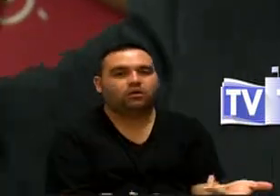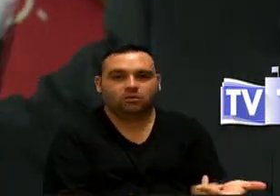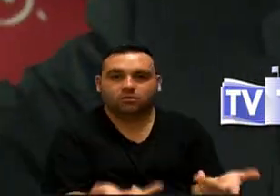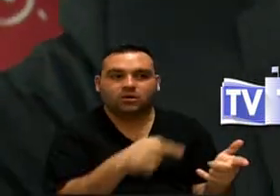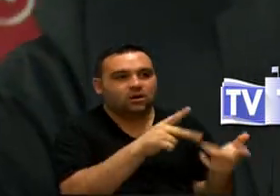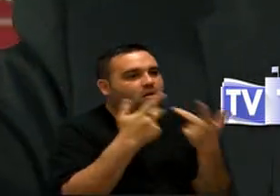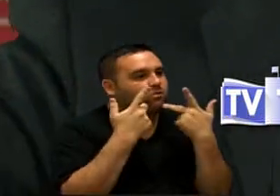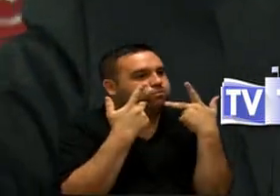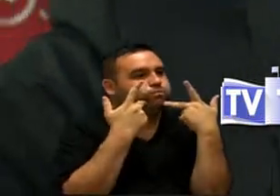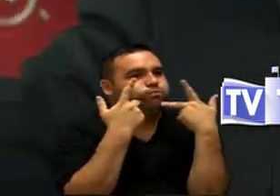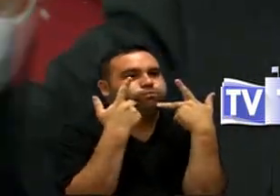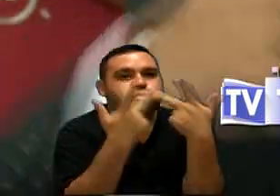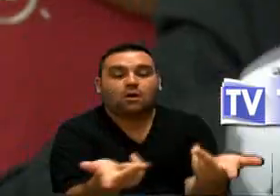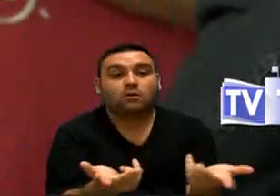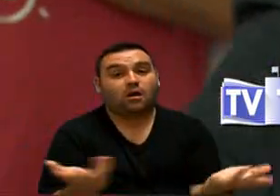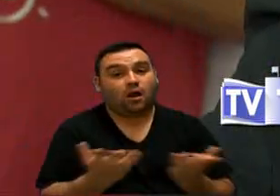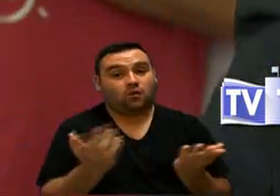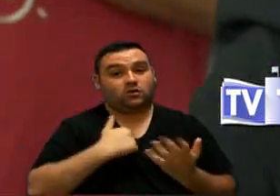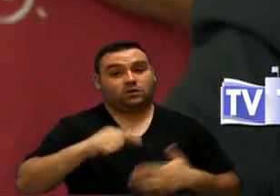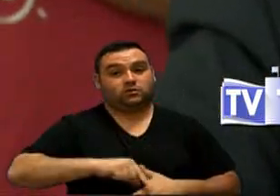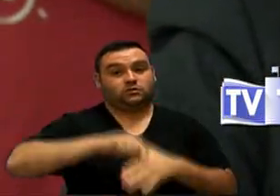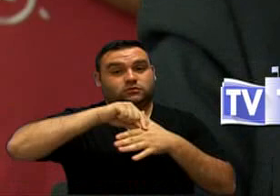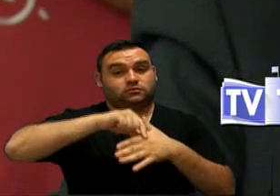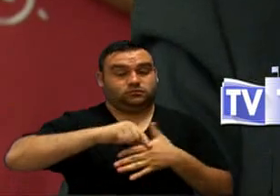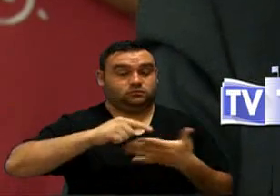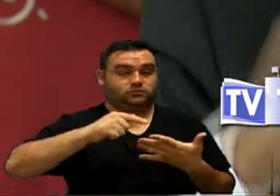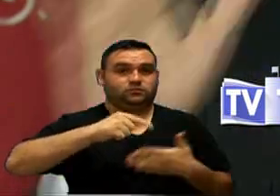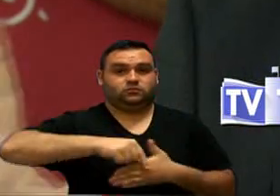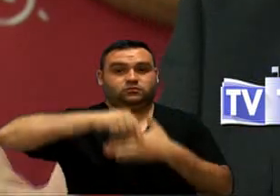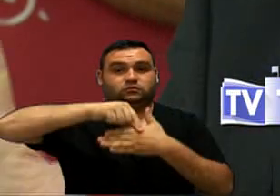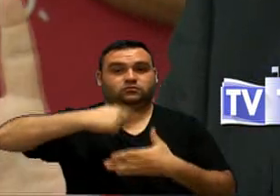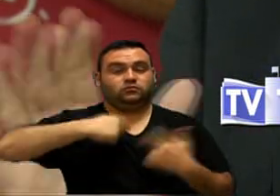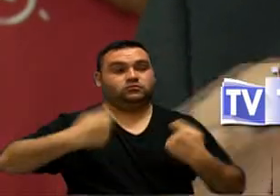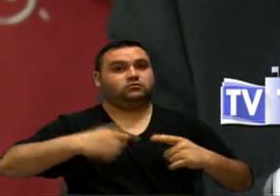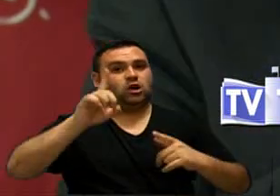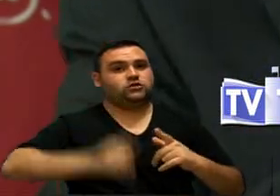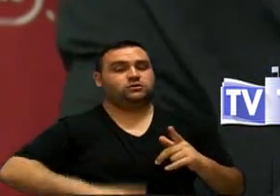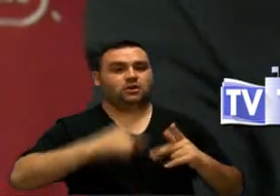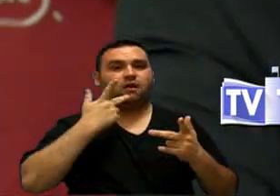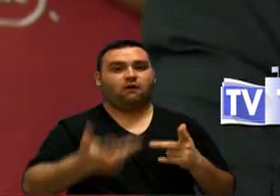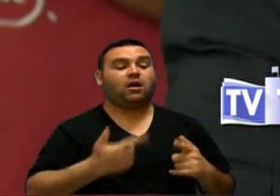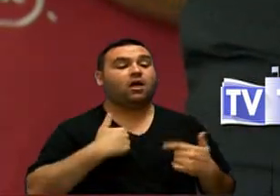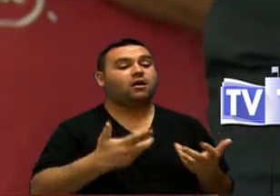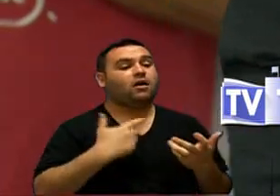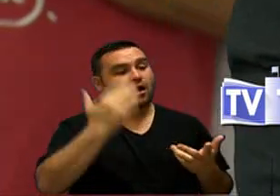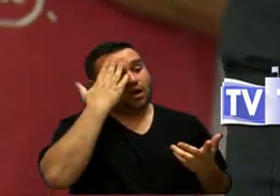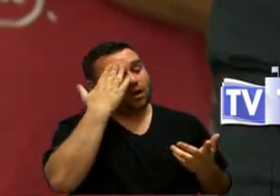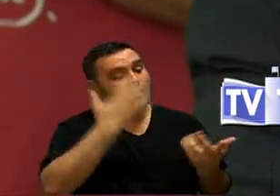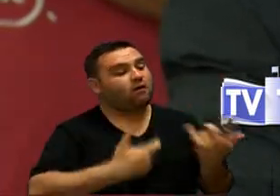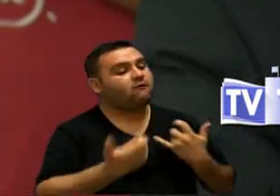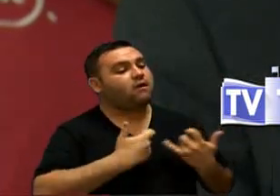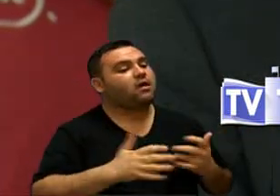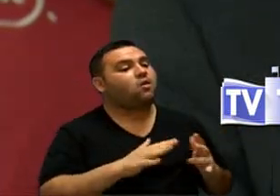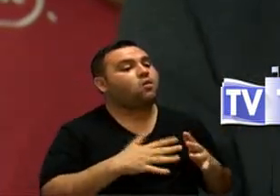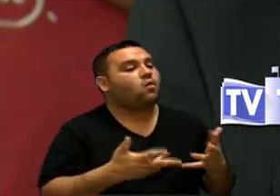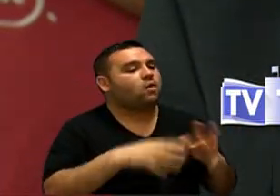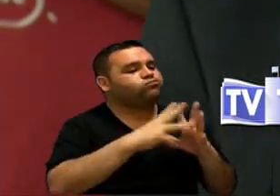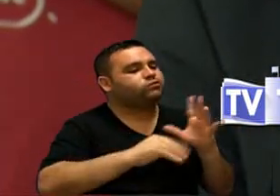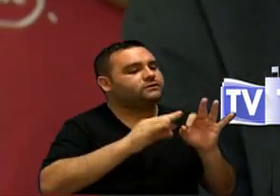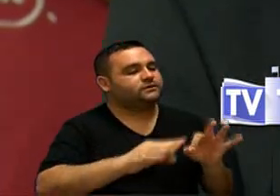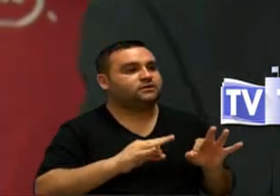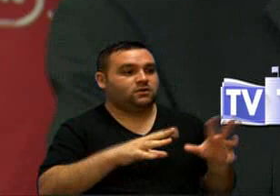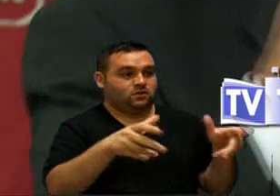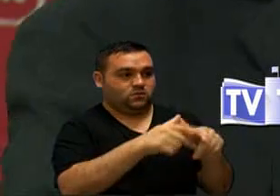vereador. Ele falou o que bem quis. Então, eu sou líder do prefeito, eu tenho o direito de falar. Eu quero saber qual é o modelo que